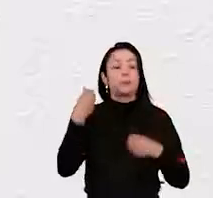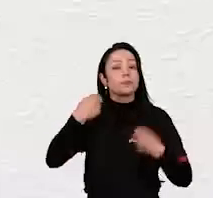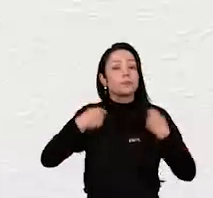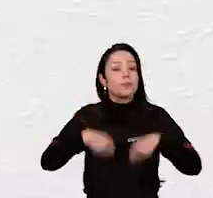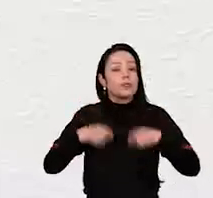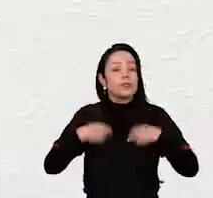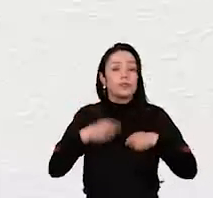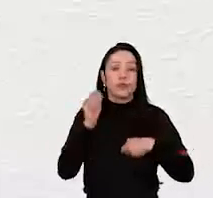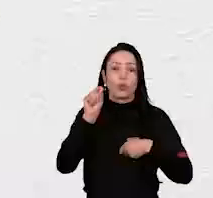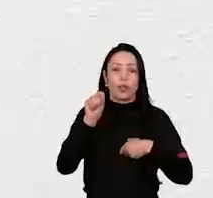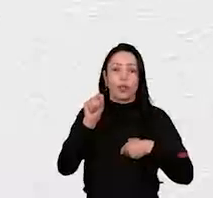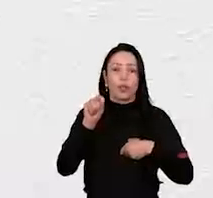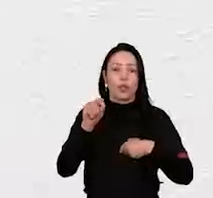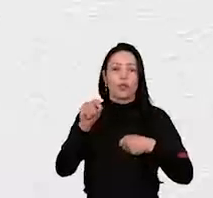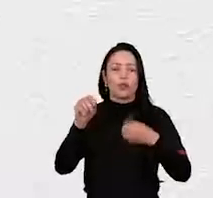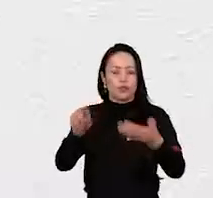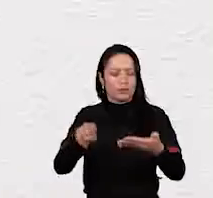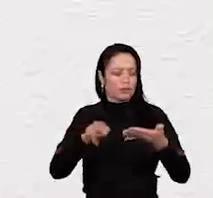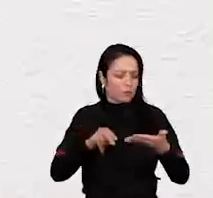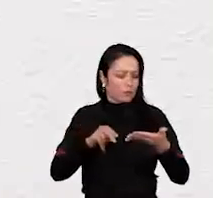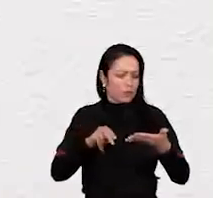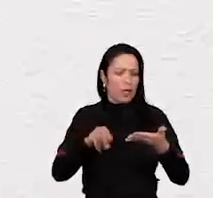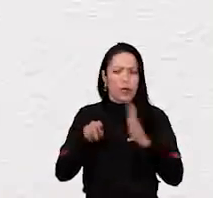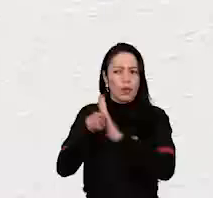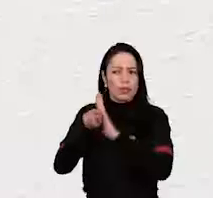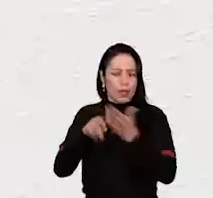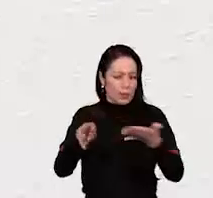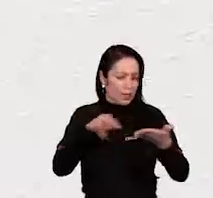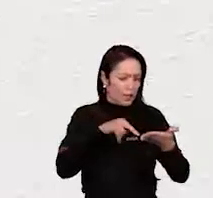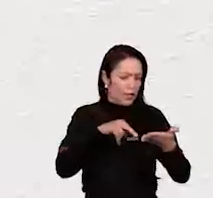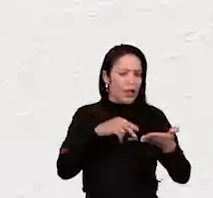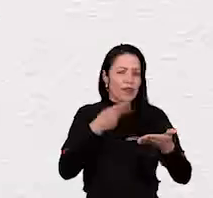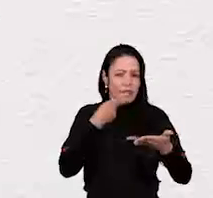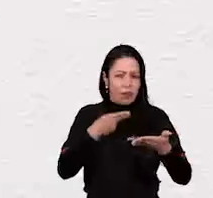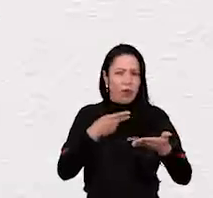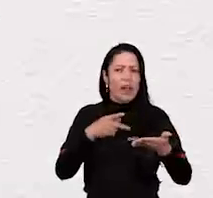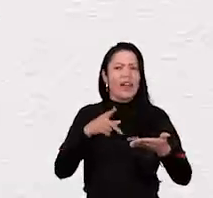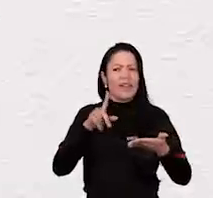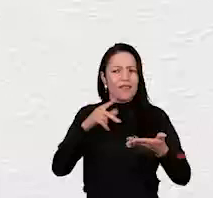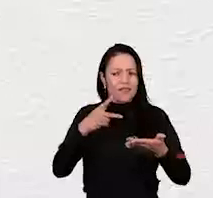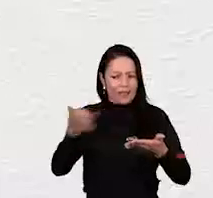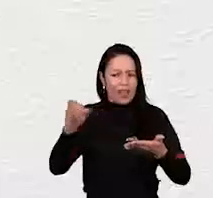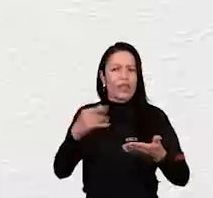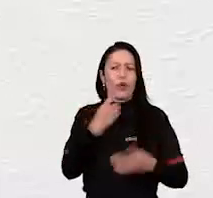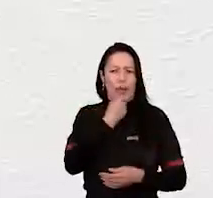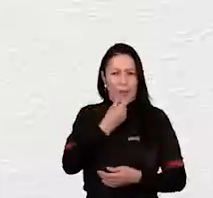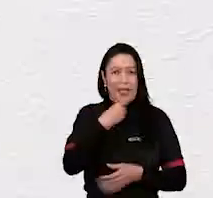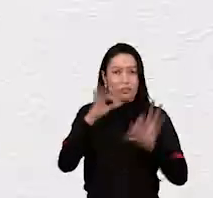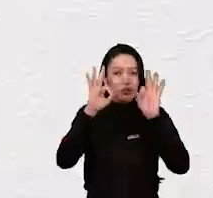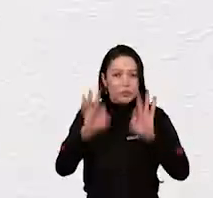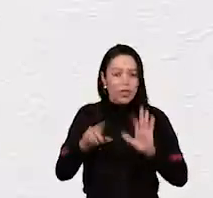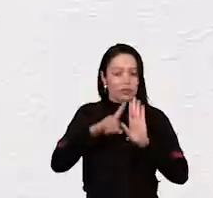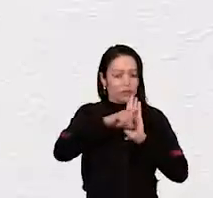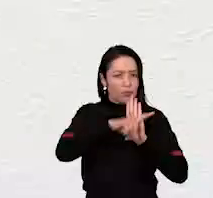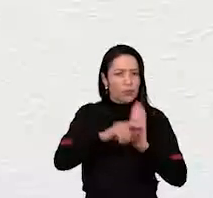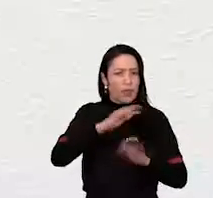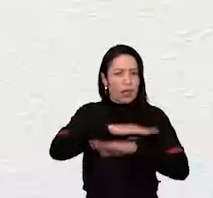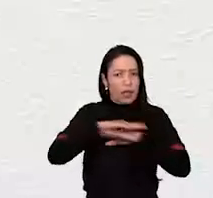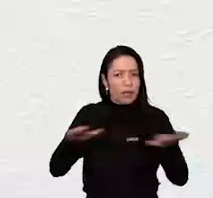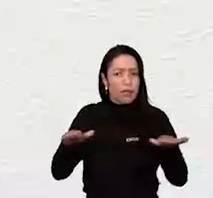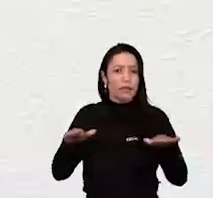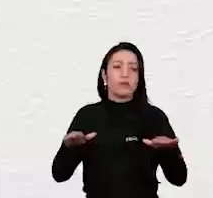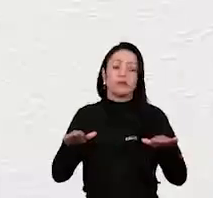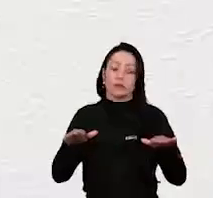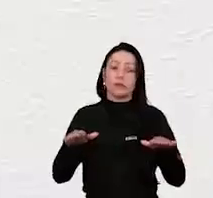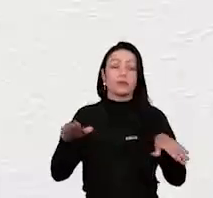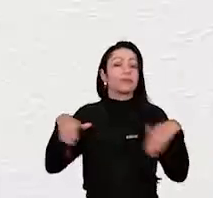você recebe um exame e que te diz este antibiótico vai matar esta bactéria, está falando da concentração mínima inibitória,